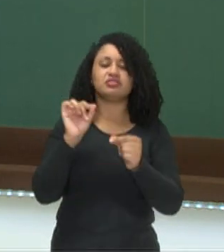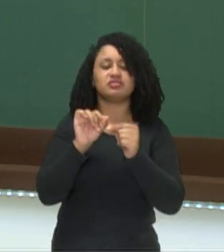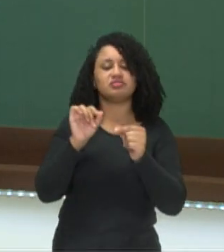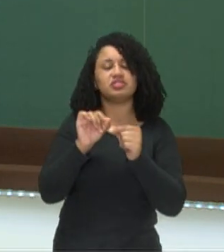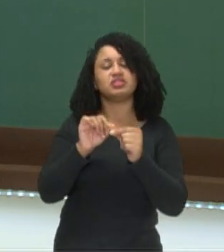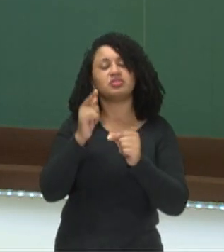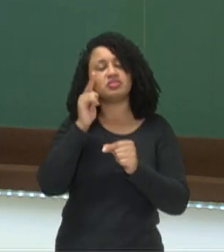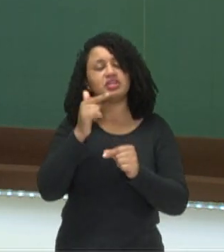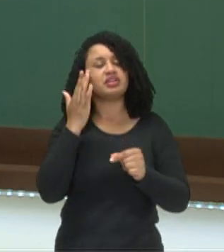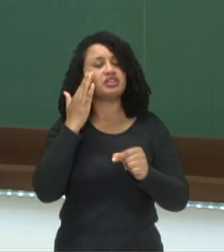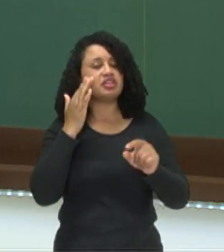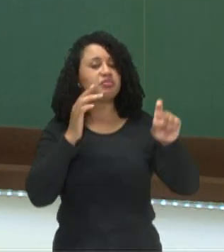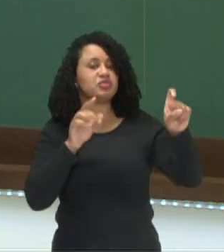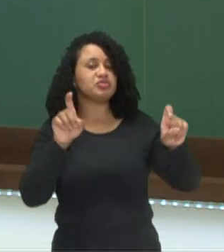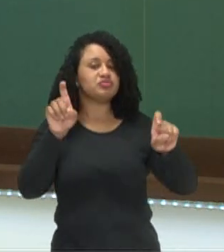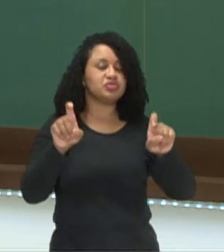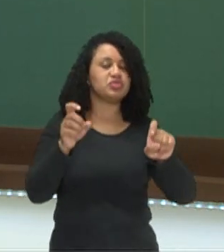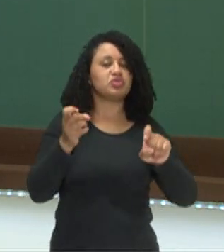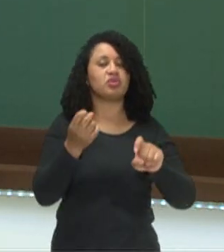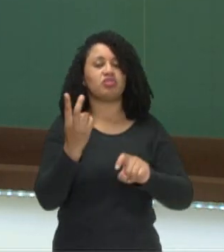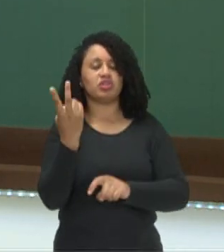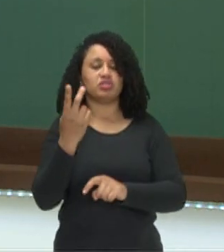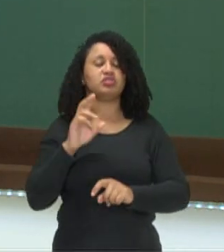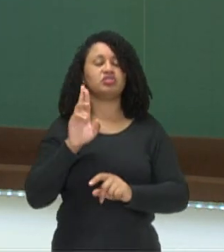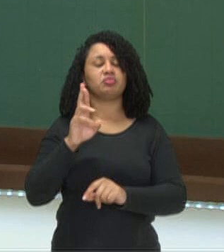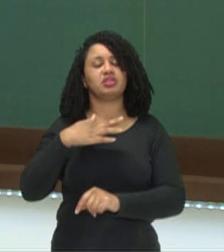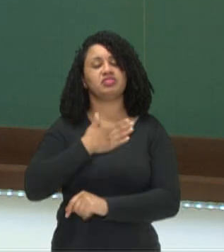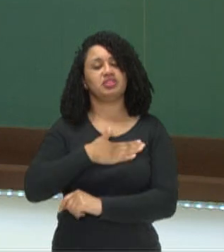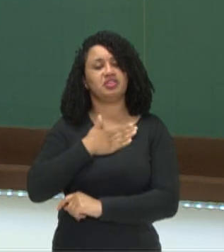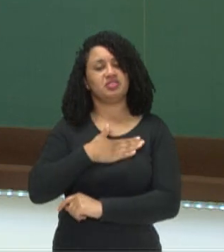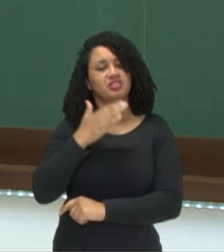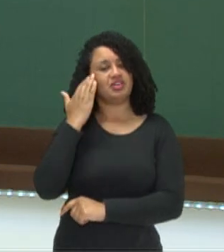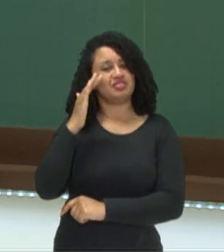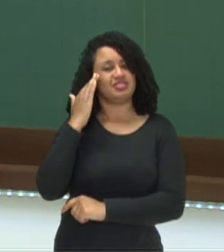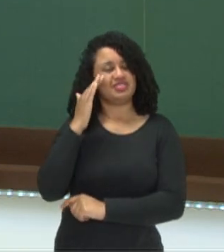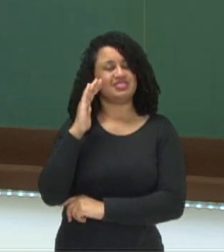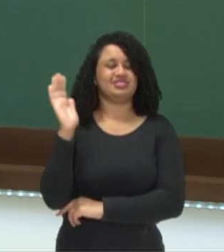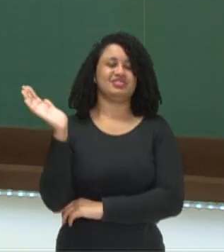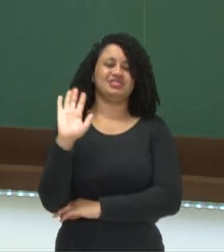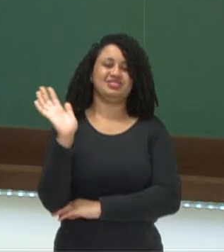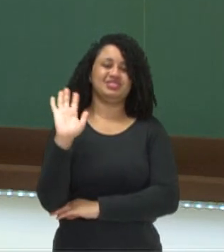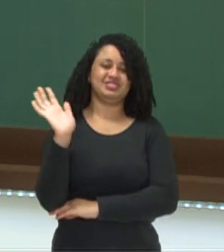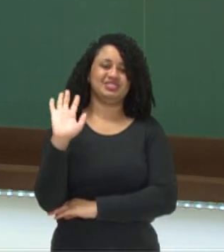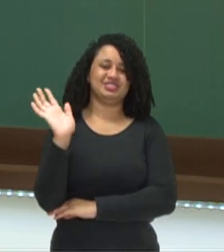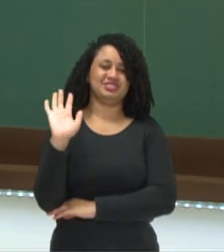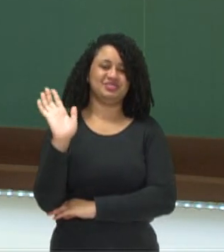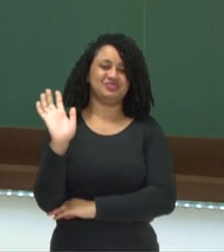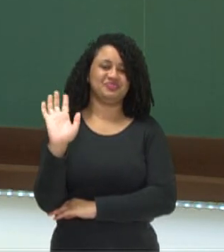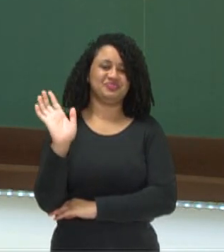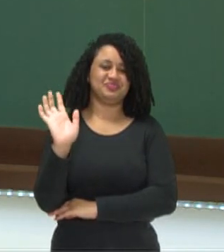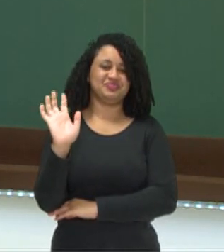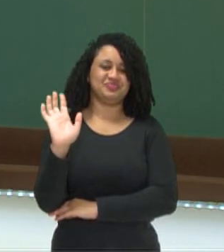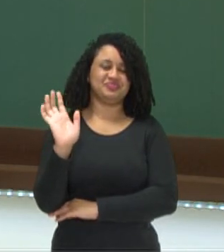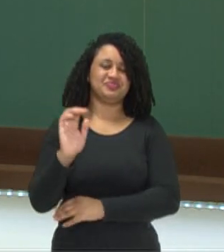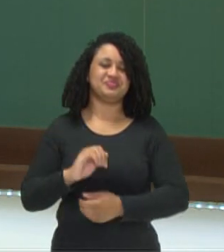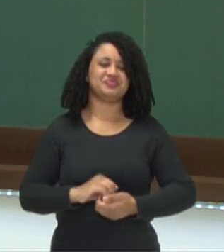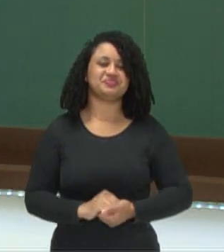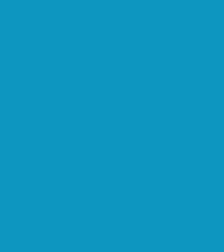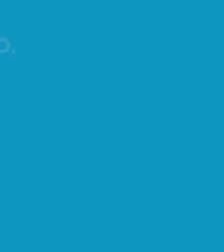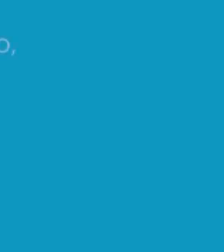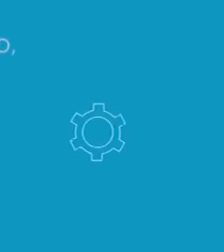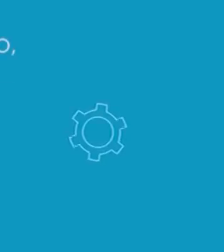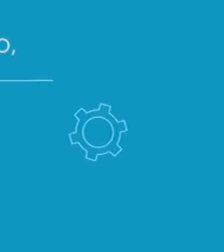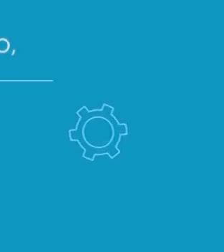consegue determinar as raízes. Espero que vocês tenham gostado, espero que vocês tenham entendido. E a gente se vê na próxima aula, galera. Até mais!